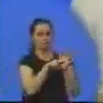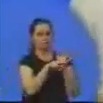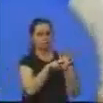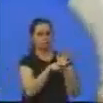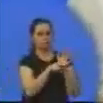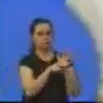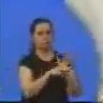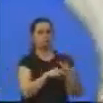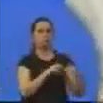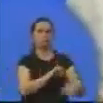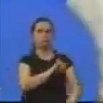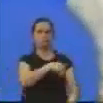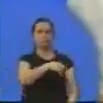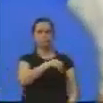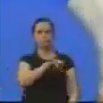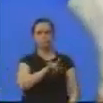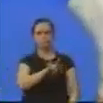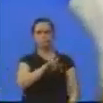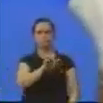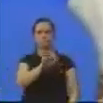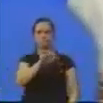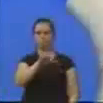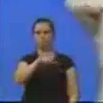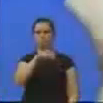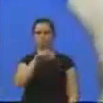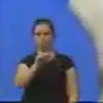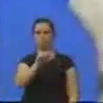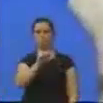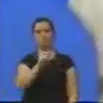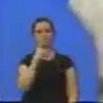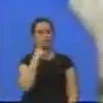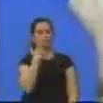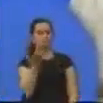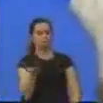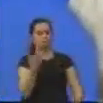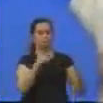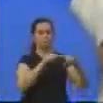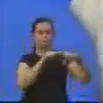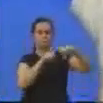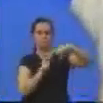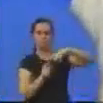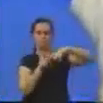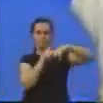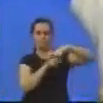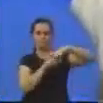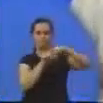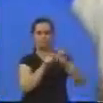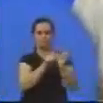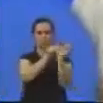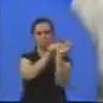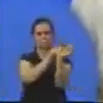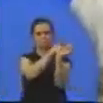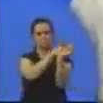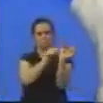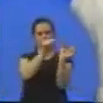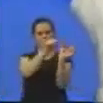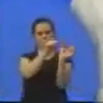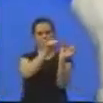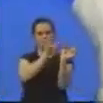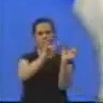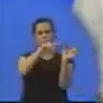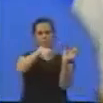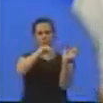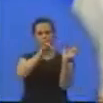pontos de inflexão. Então eu digo se a concavidade é para baixo, para cima, e nessa mudança de concavidade, eu tiro também os pontos de